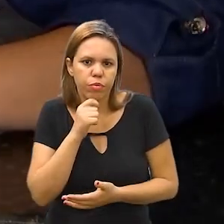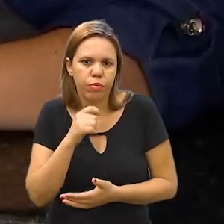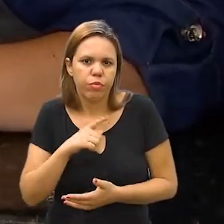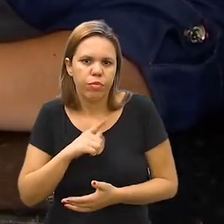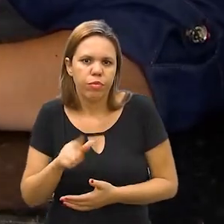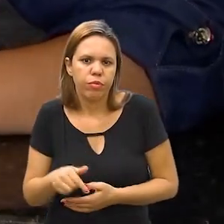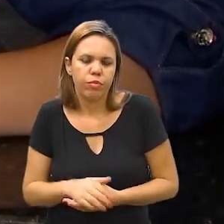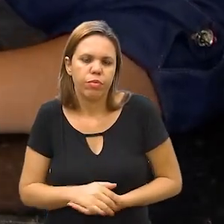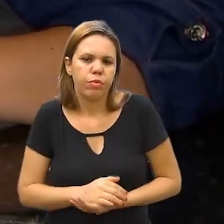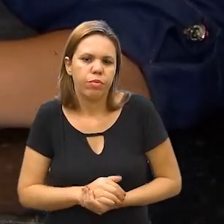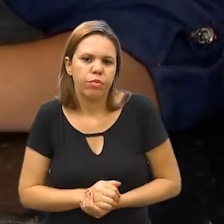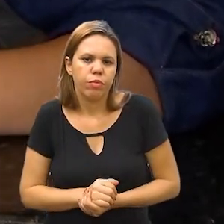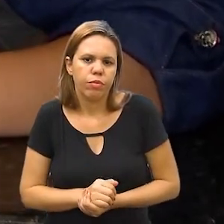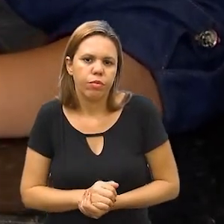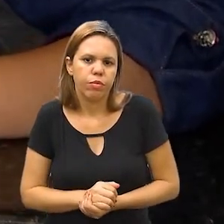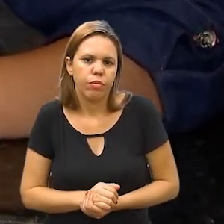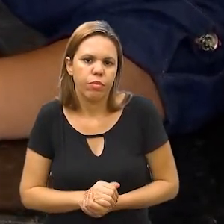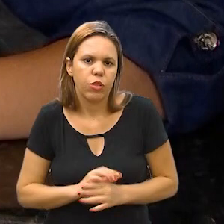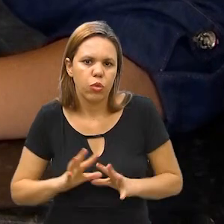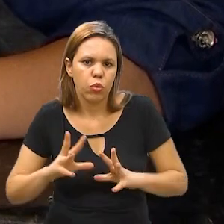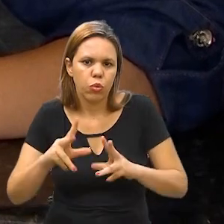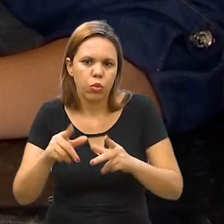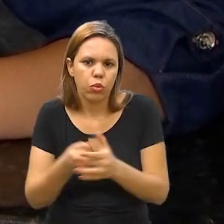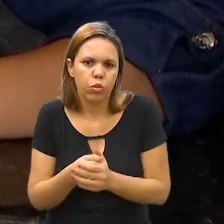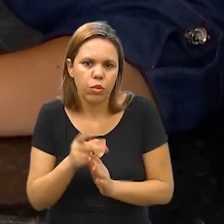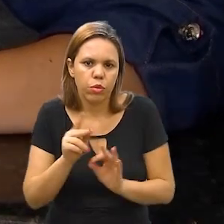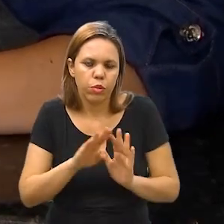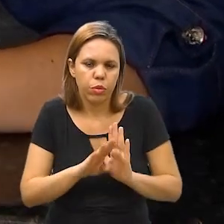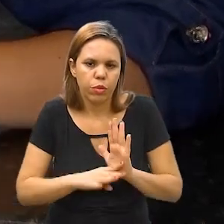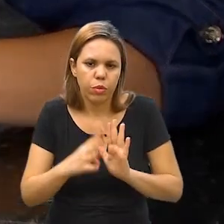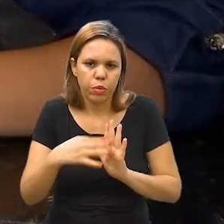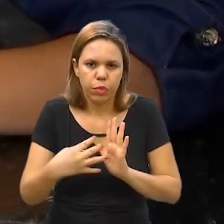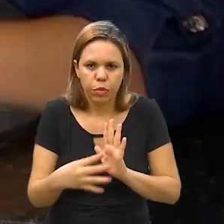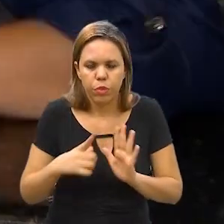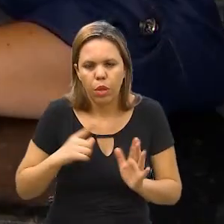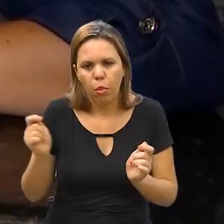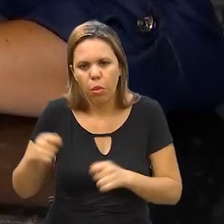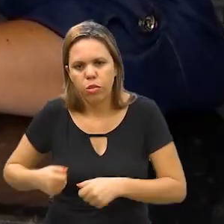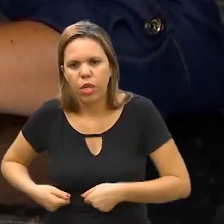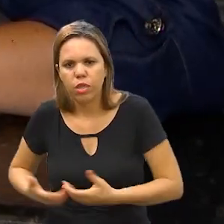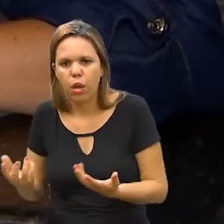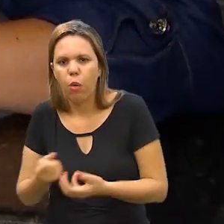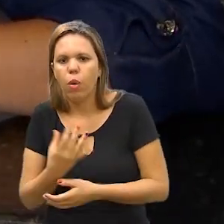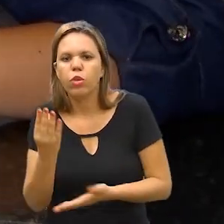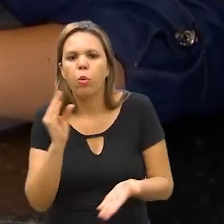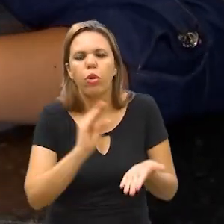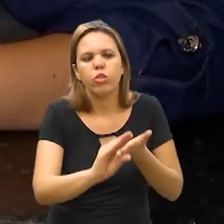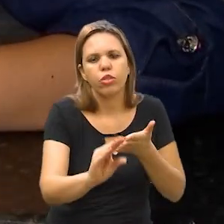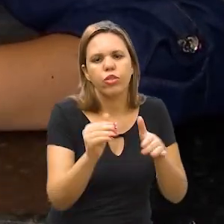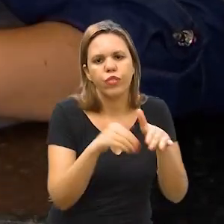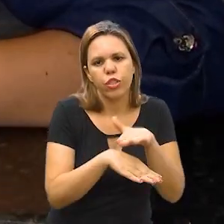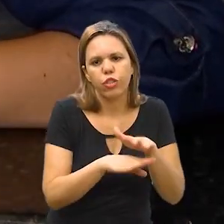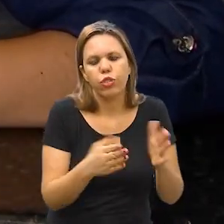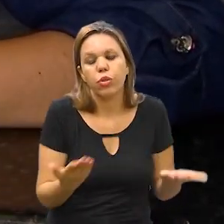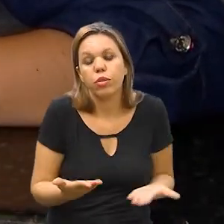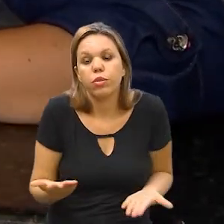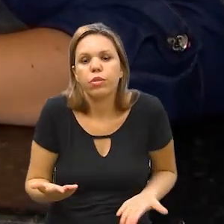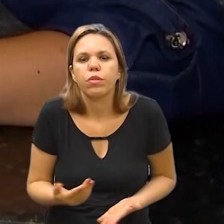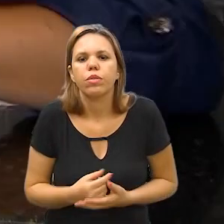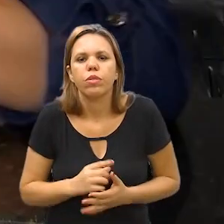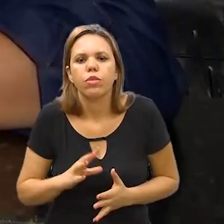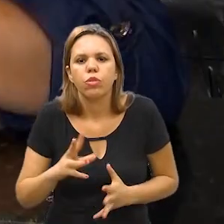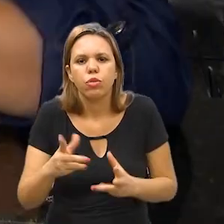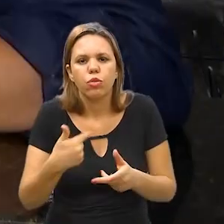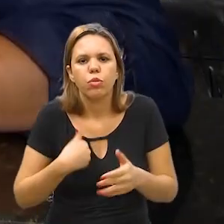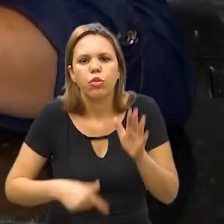tenho esse... Por isso que eu te falei, eu tenho toda essa parte de planilha para saber quanto eu posso gastar, quanto eu posso investir. Porque hoje, todos